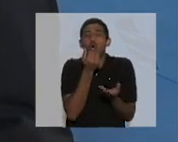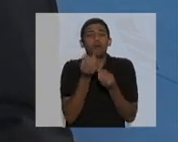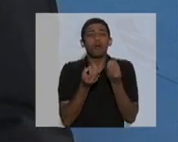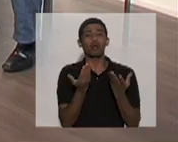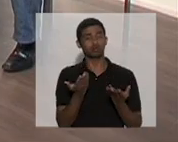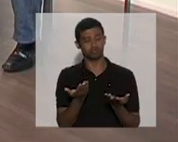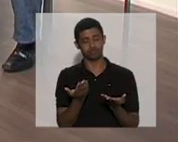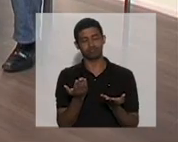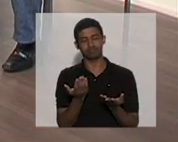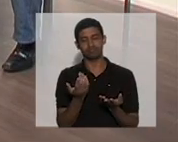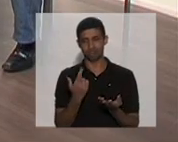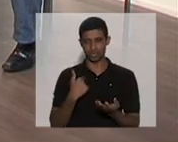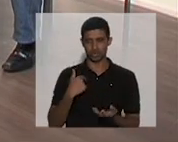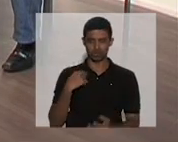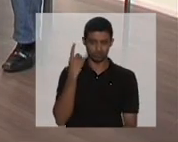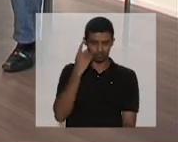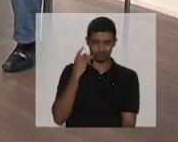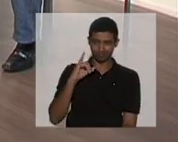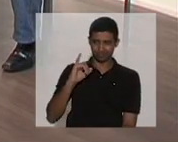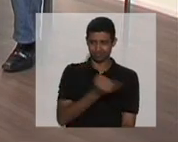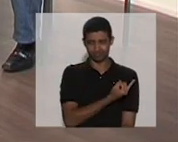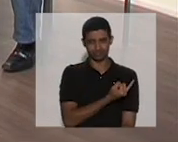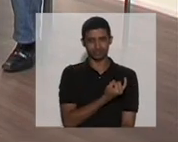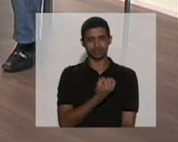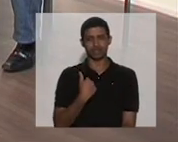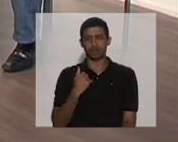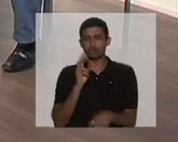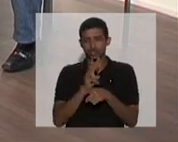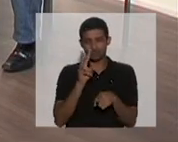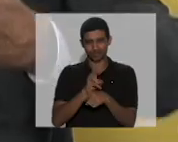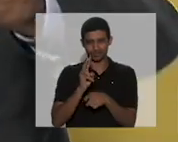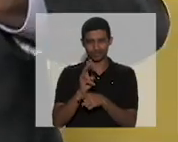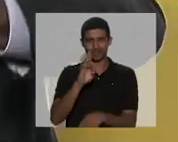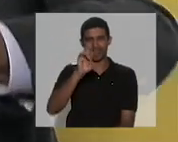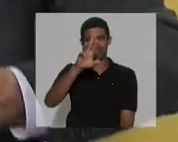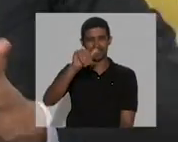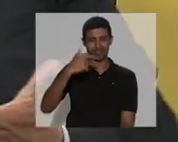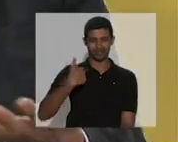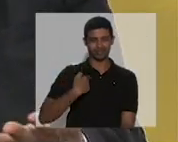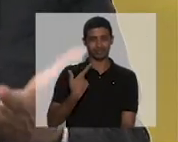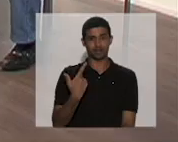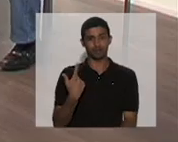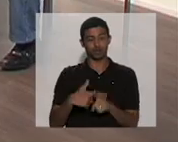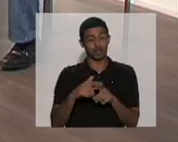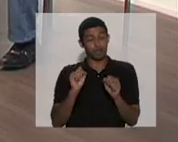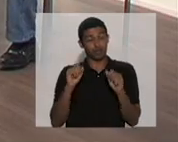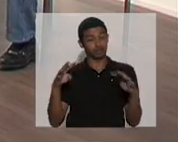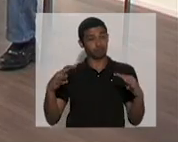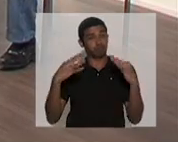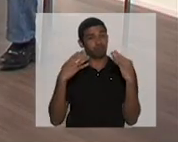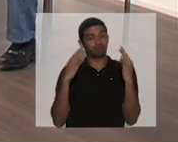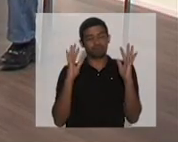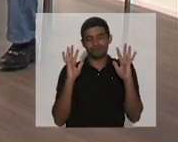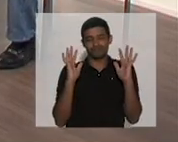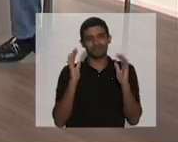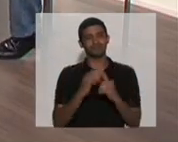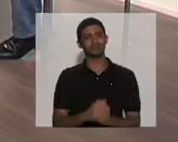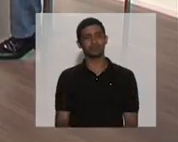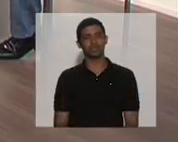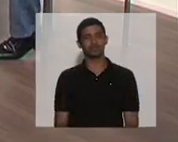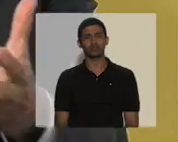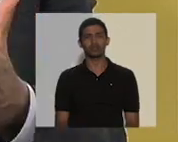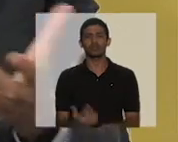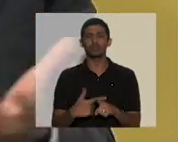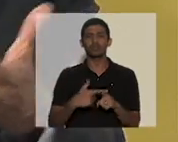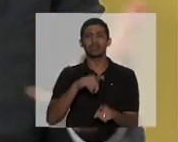Paulo Ramos? Só para aproveitar que eu sou um defensor da Era Vargas, para não dar a impressão, né, de que... Porque a Era